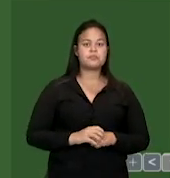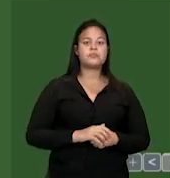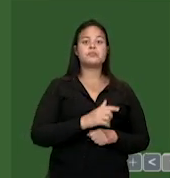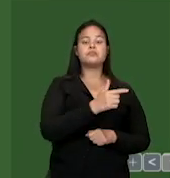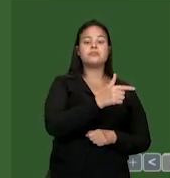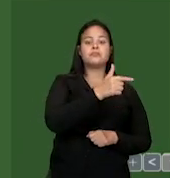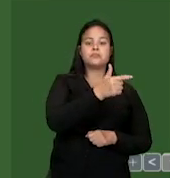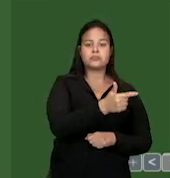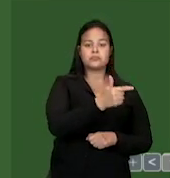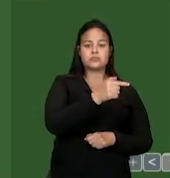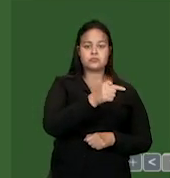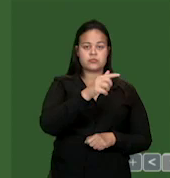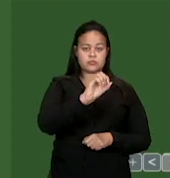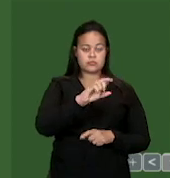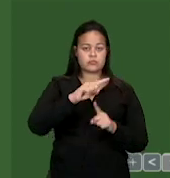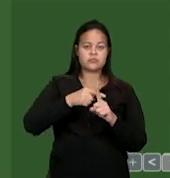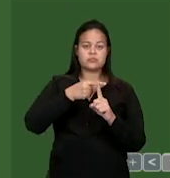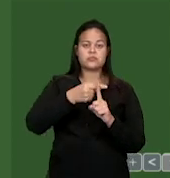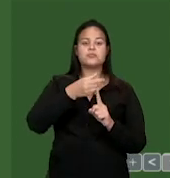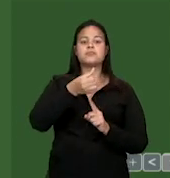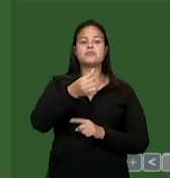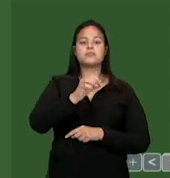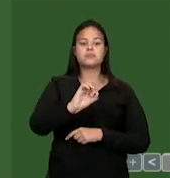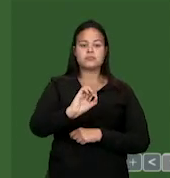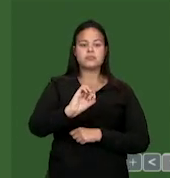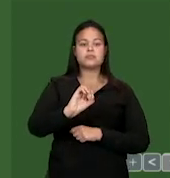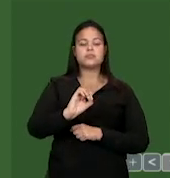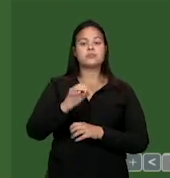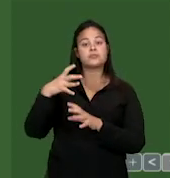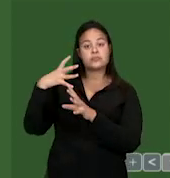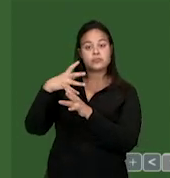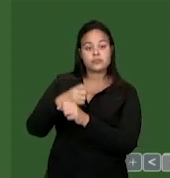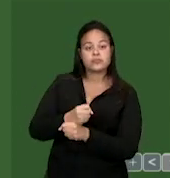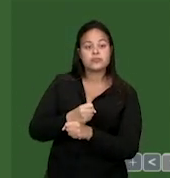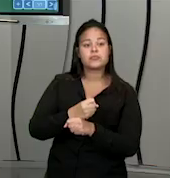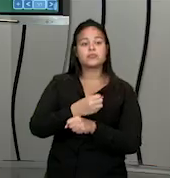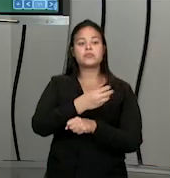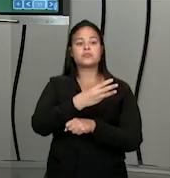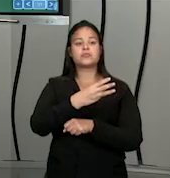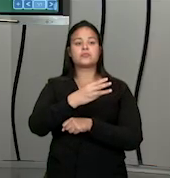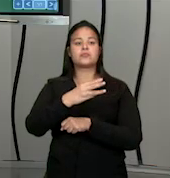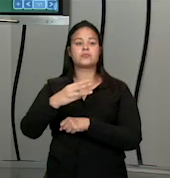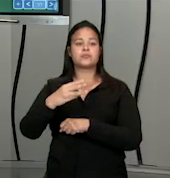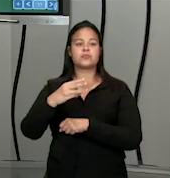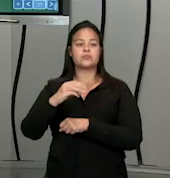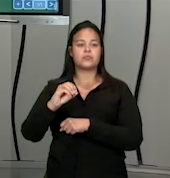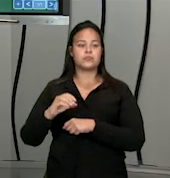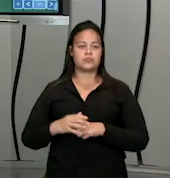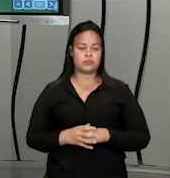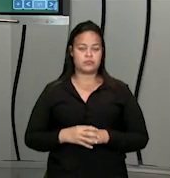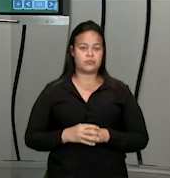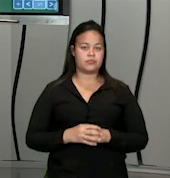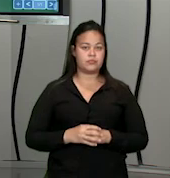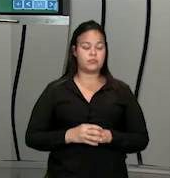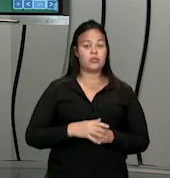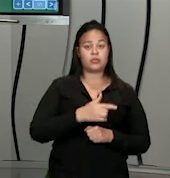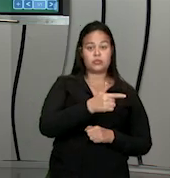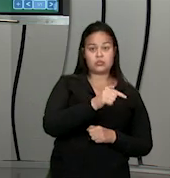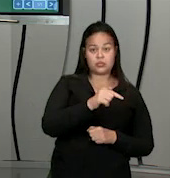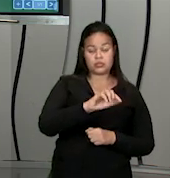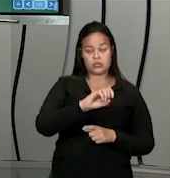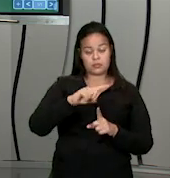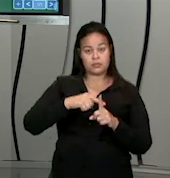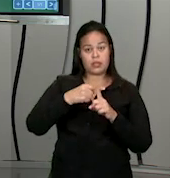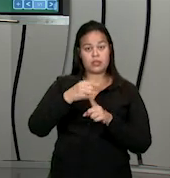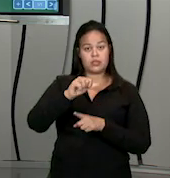270 mais 60. Então, vai me dar 330. E, por fim, 270 mais 90 vai me